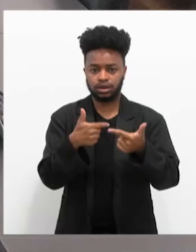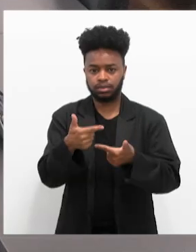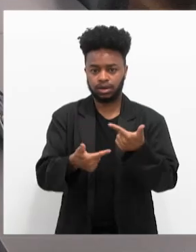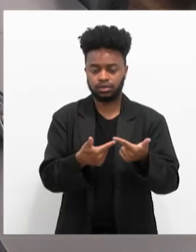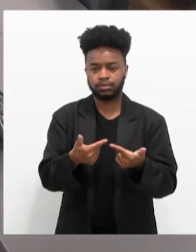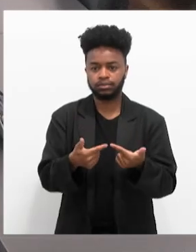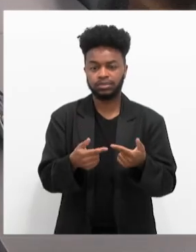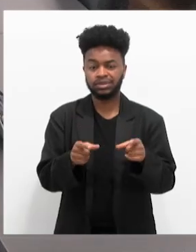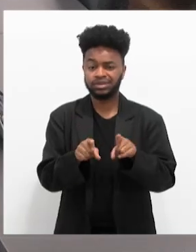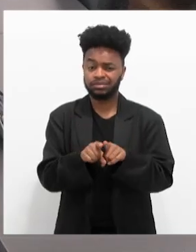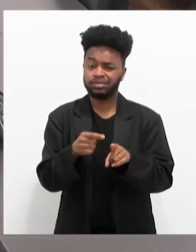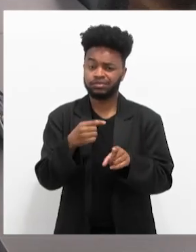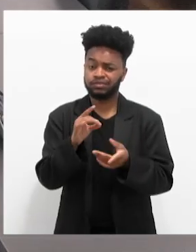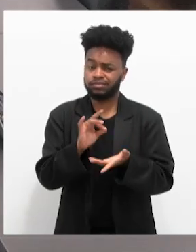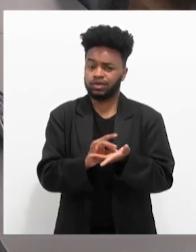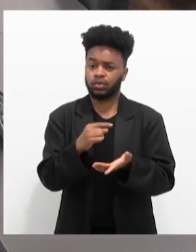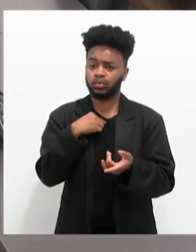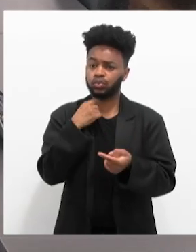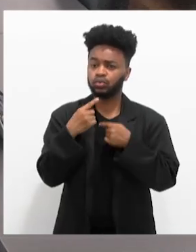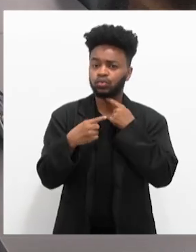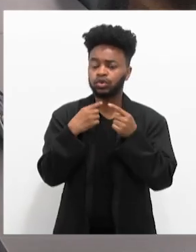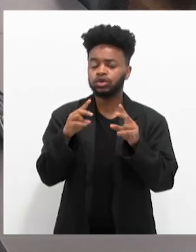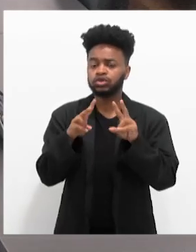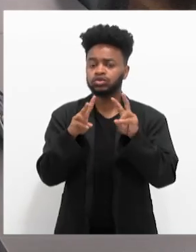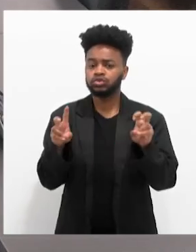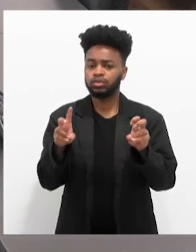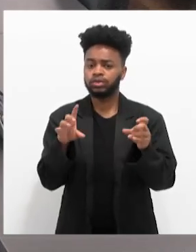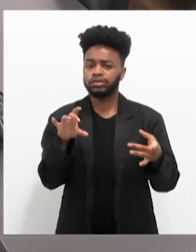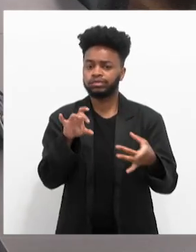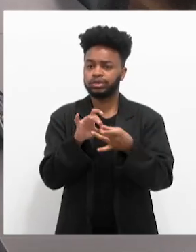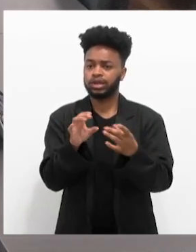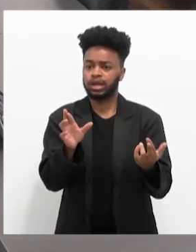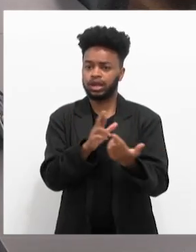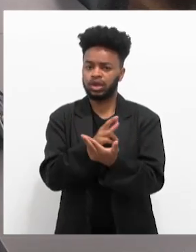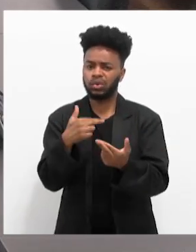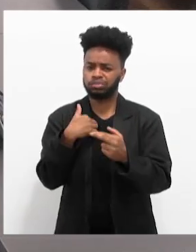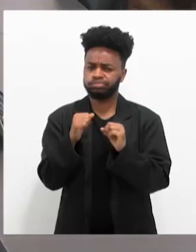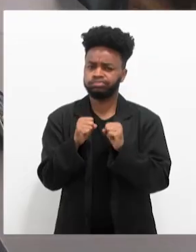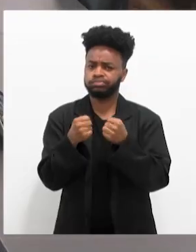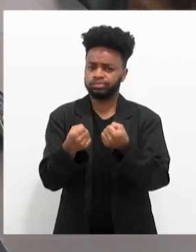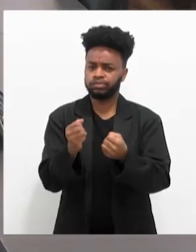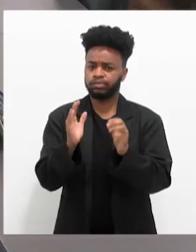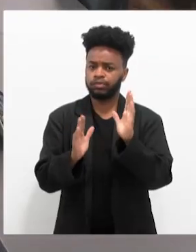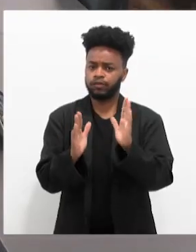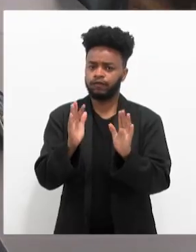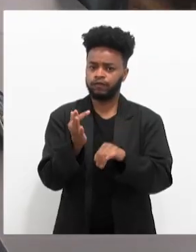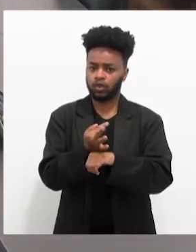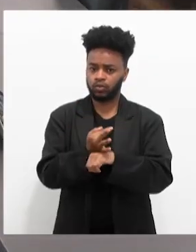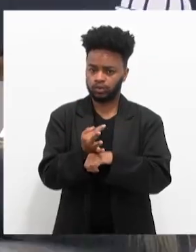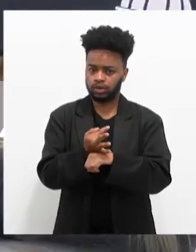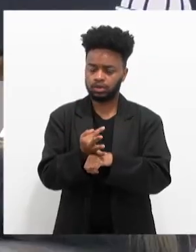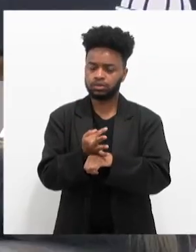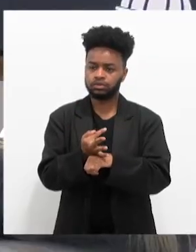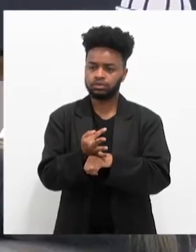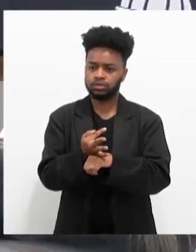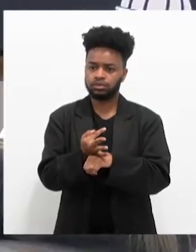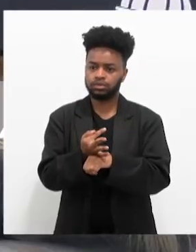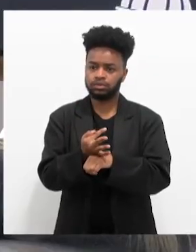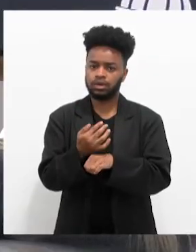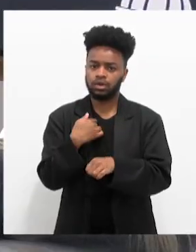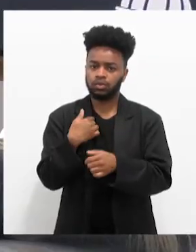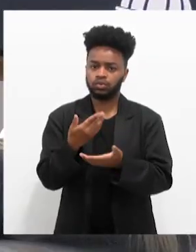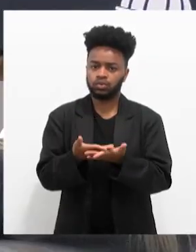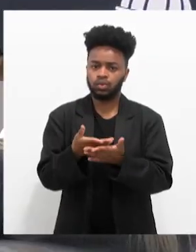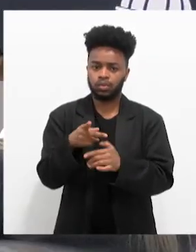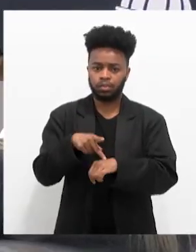ainda tenho sinceras dúvidas sobre a questão da relação e me dediquei muito a isso até no tempo de faculdade. Fiz pós-graduação